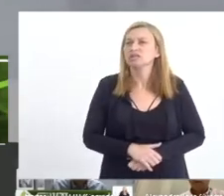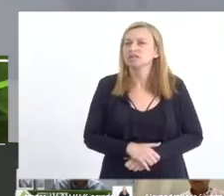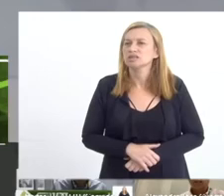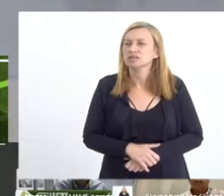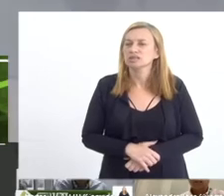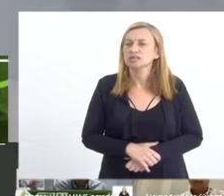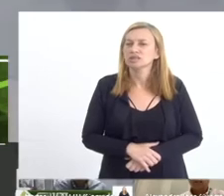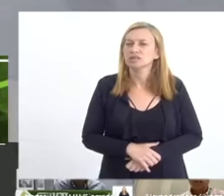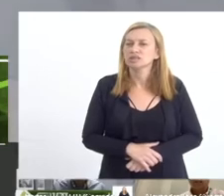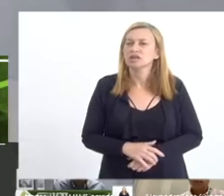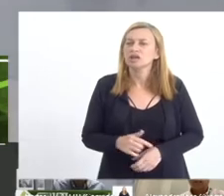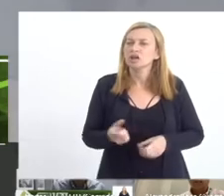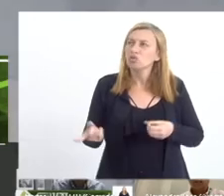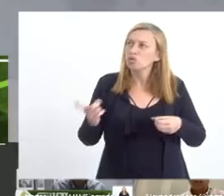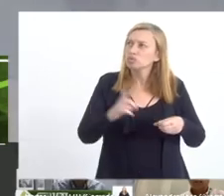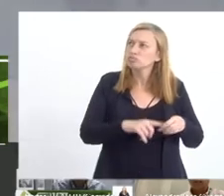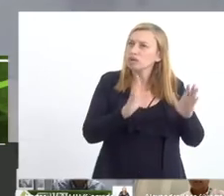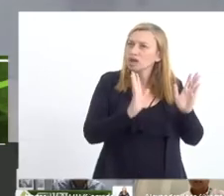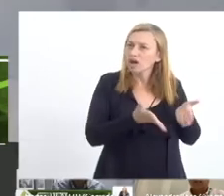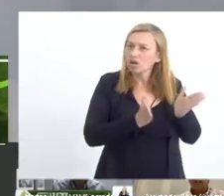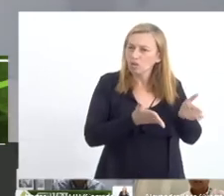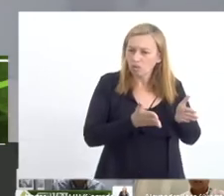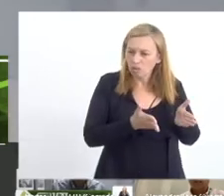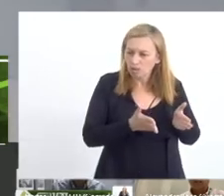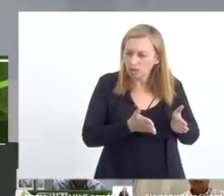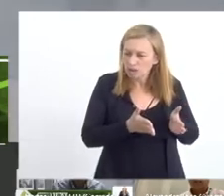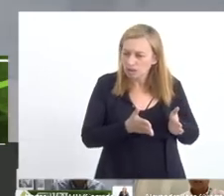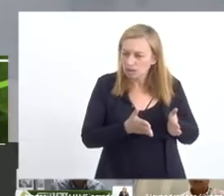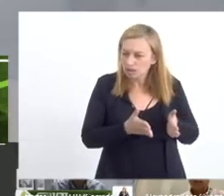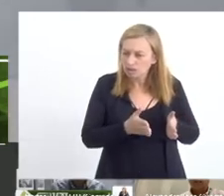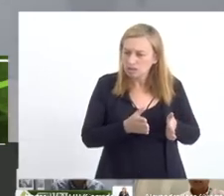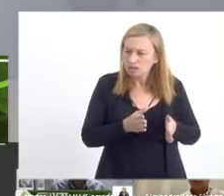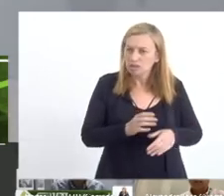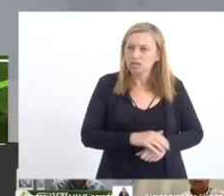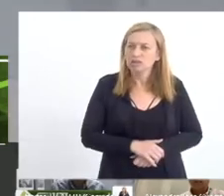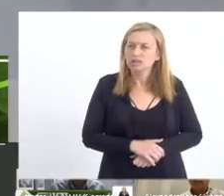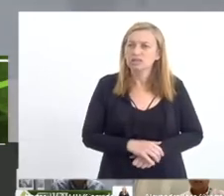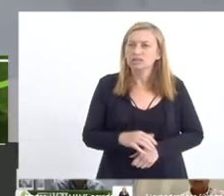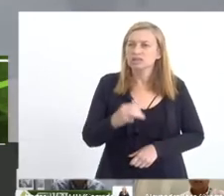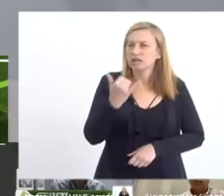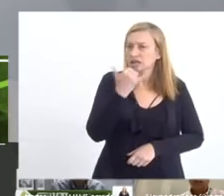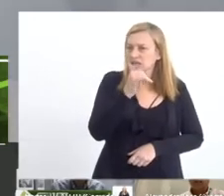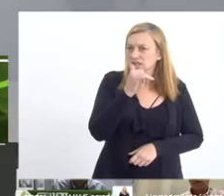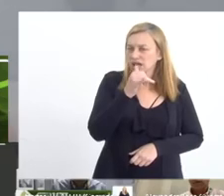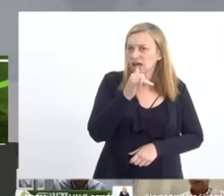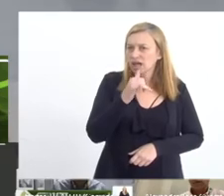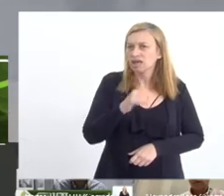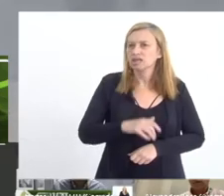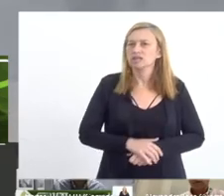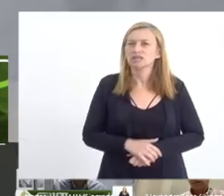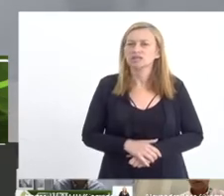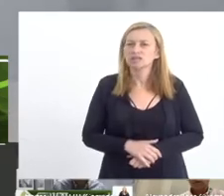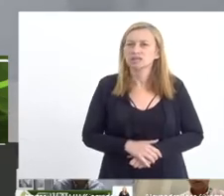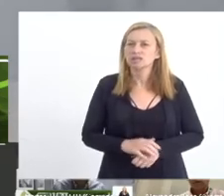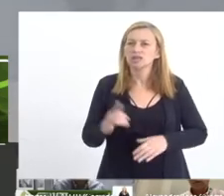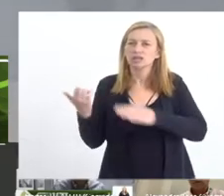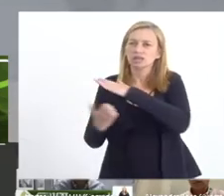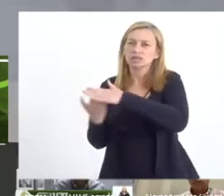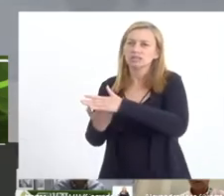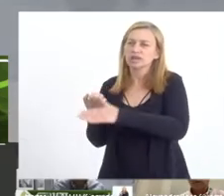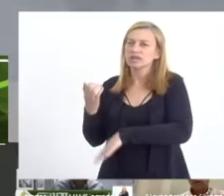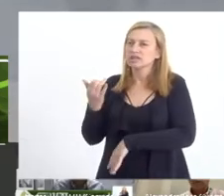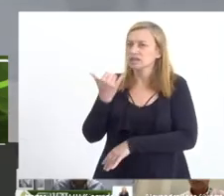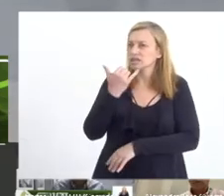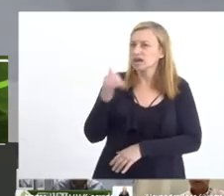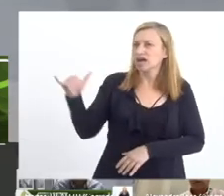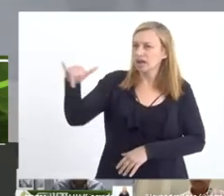voltarem. Eu voltei agora de dentro em Milão, na Itália, chama Routes, onde as companhias aéreas se encontram com